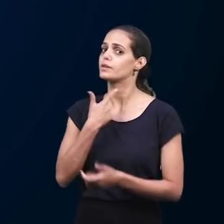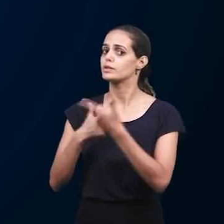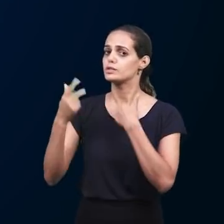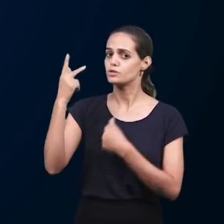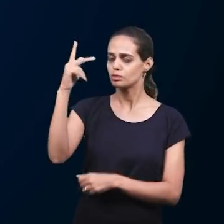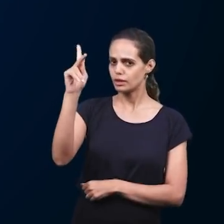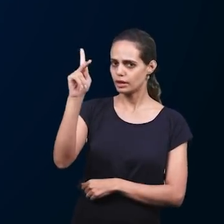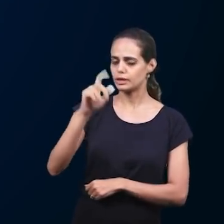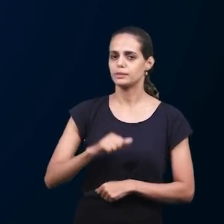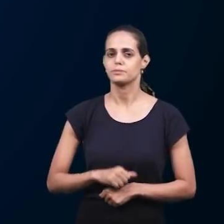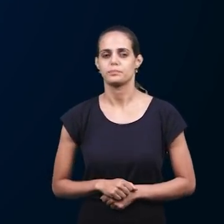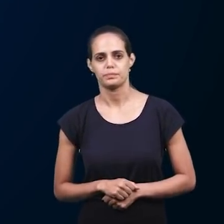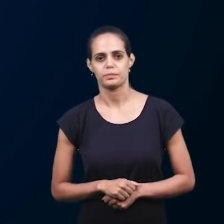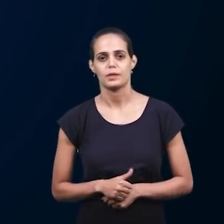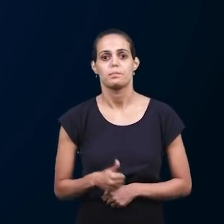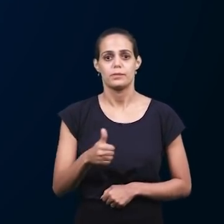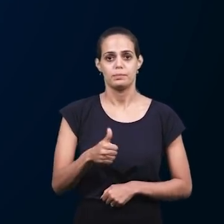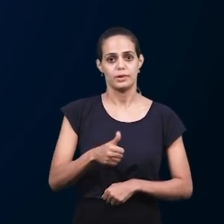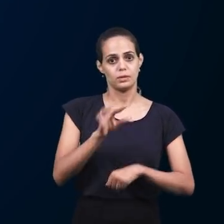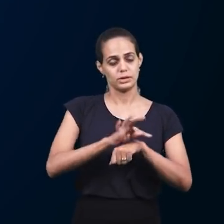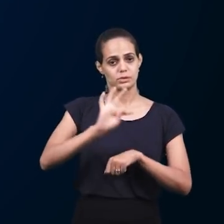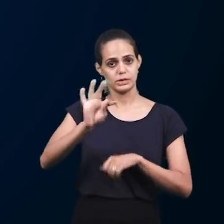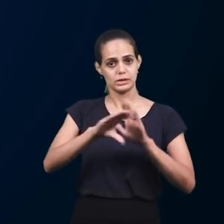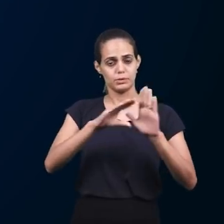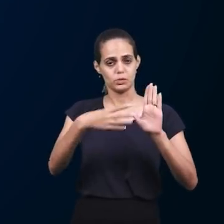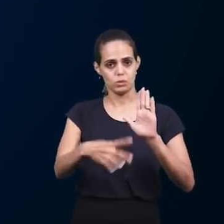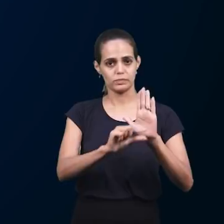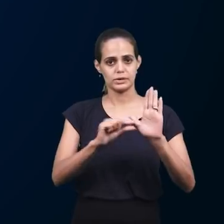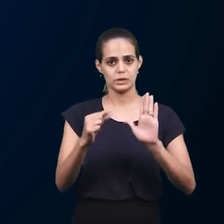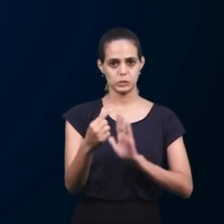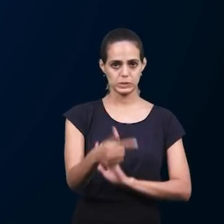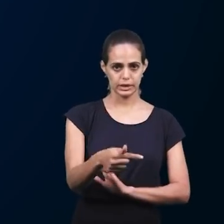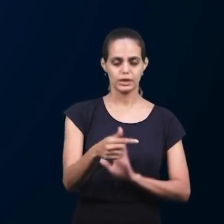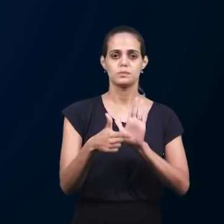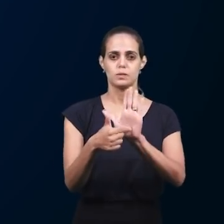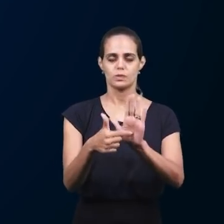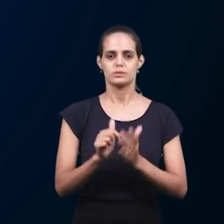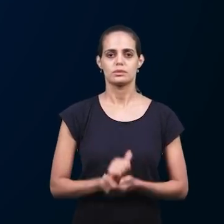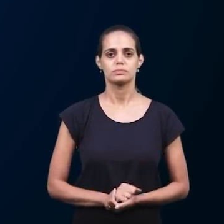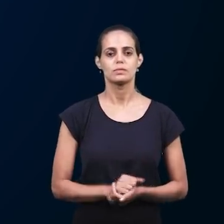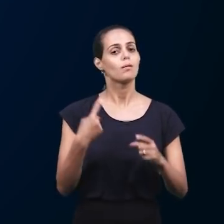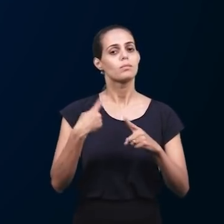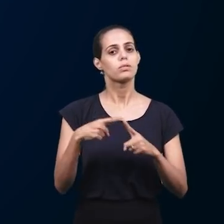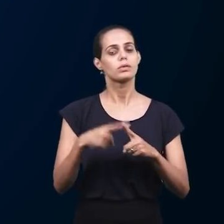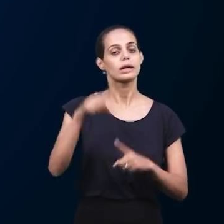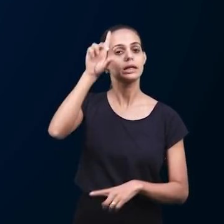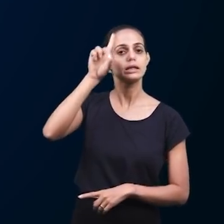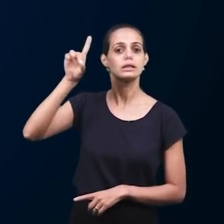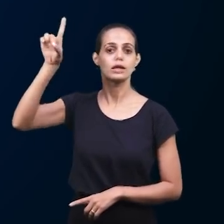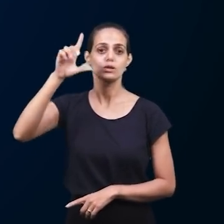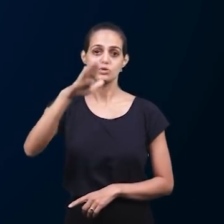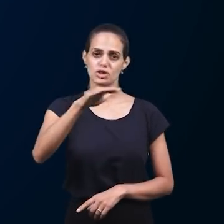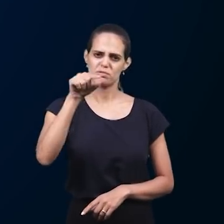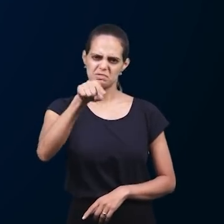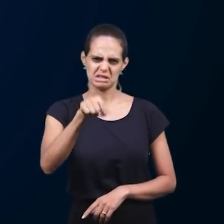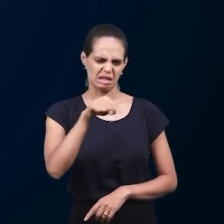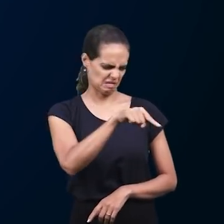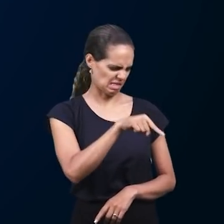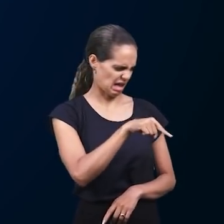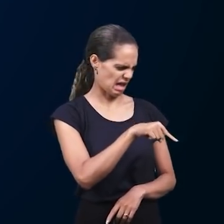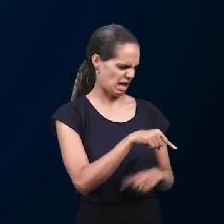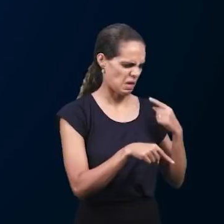em 1 Tessalonicenses 4, versículo 7 diz assim: porque não nos chamou Deus para a imundície, mas